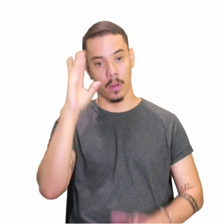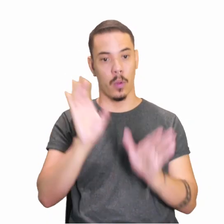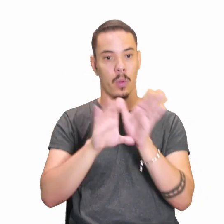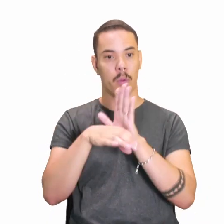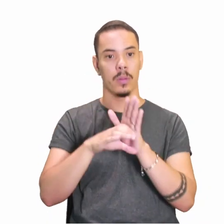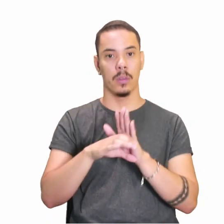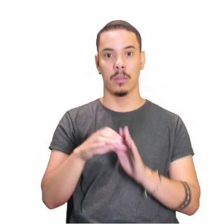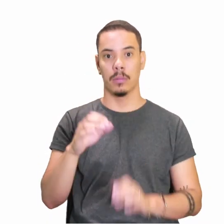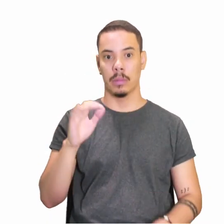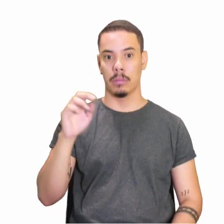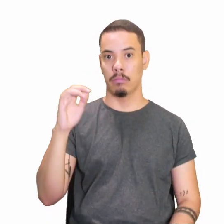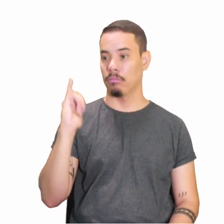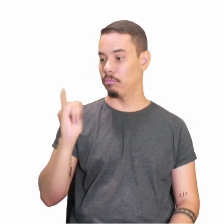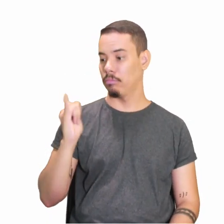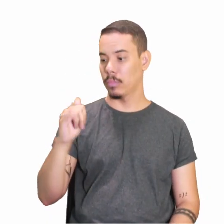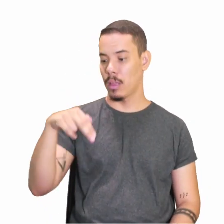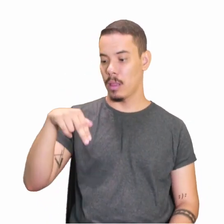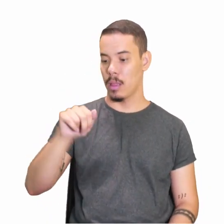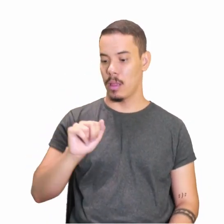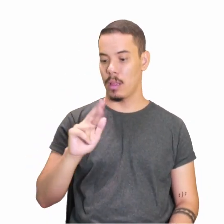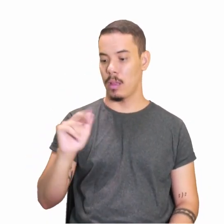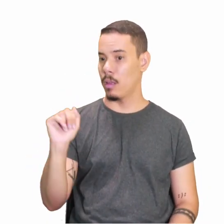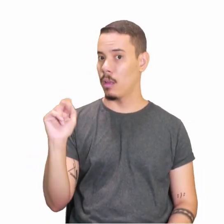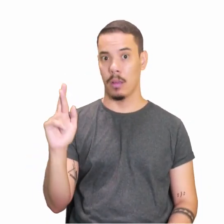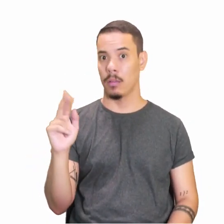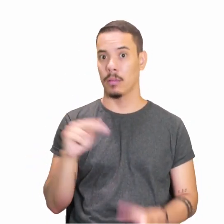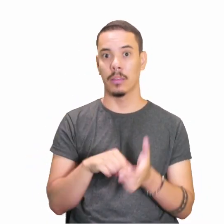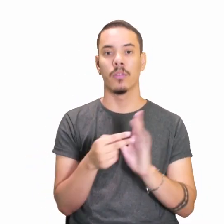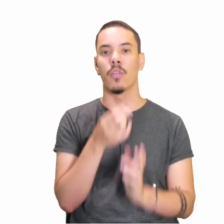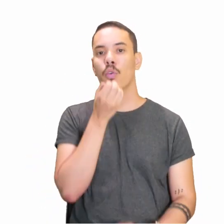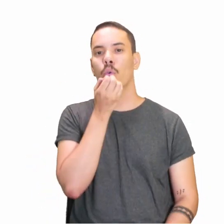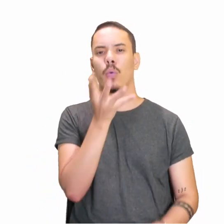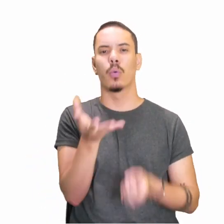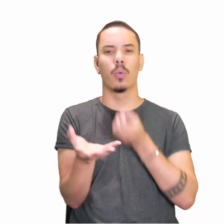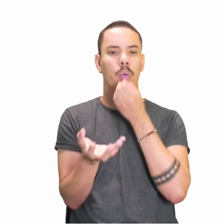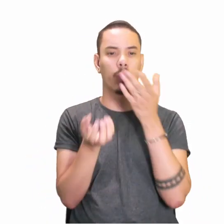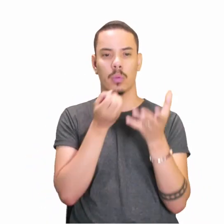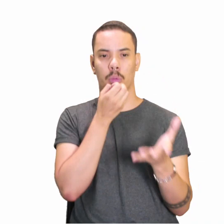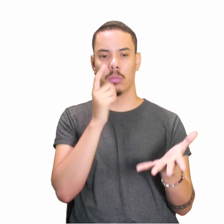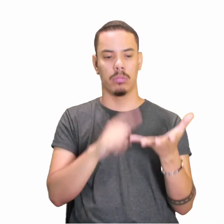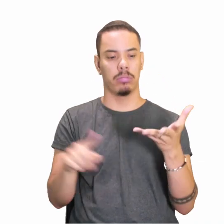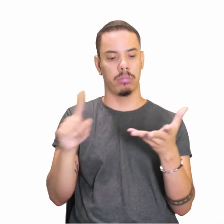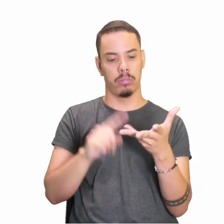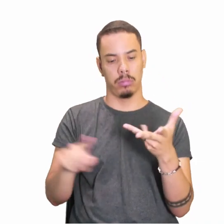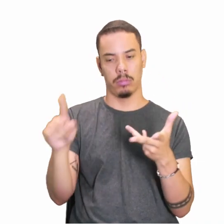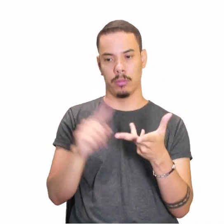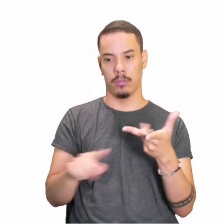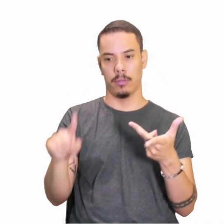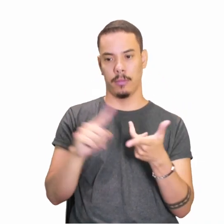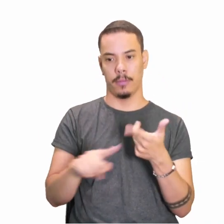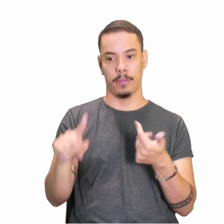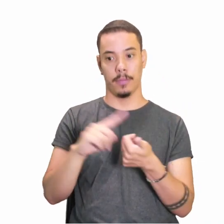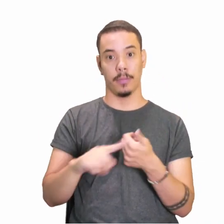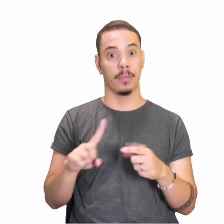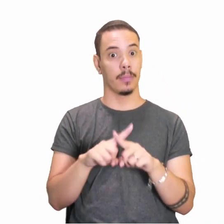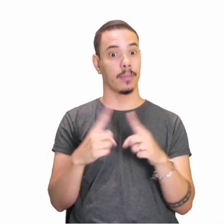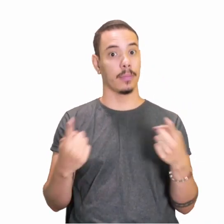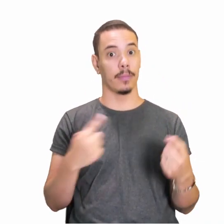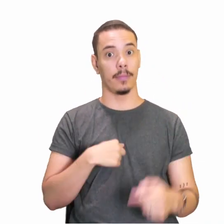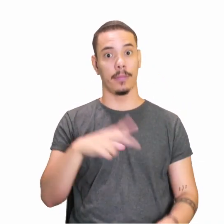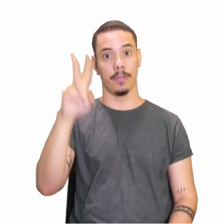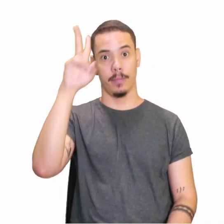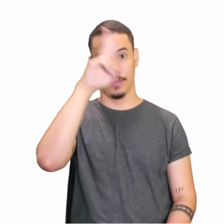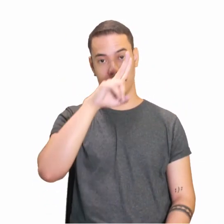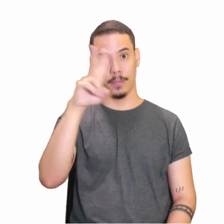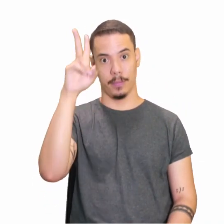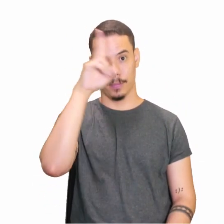de narrar. O que é narrar? É contar, certo? Então você vai contar e vai contar uma